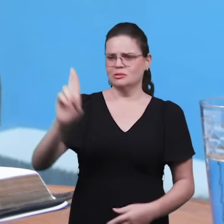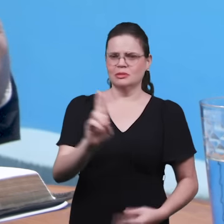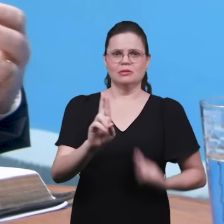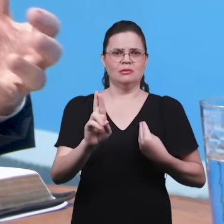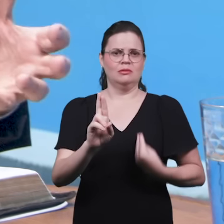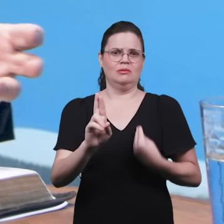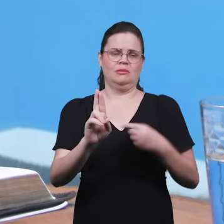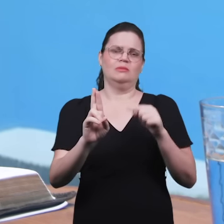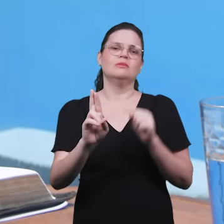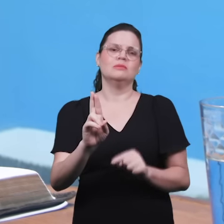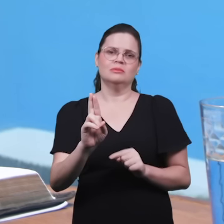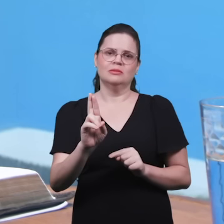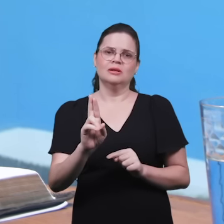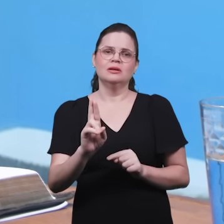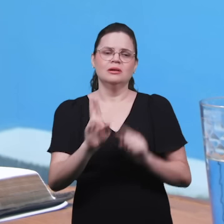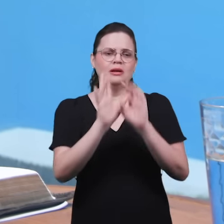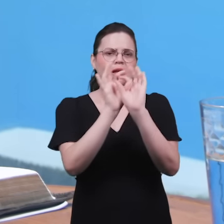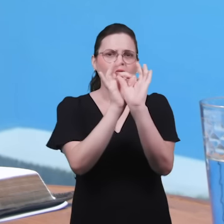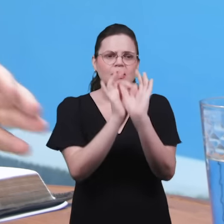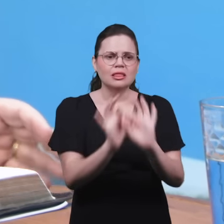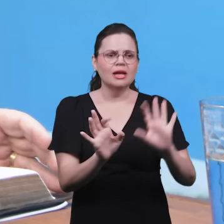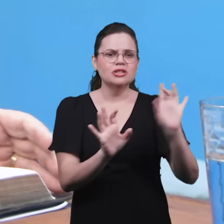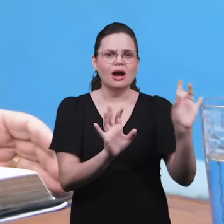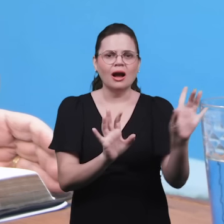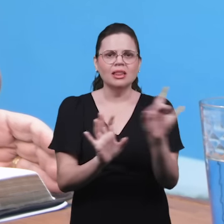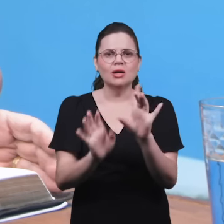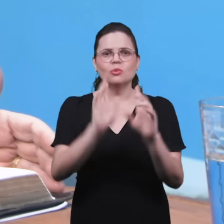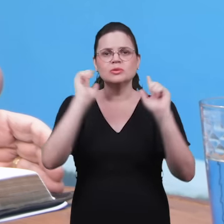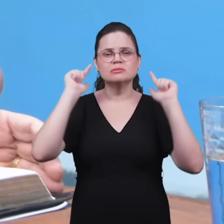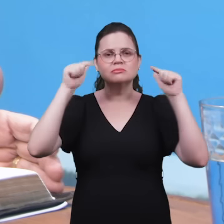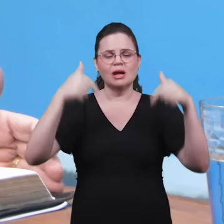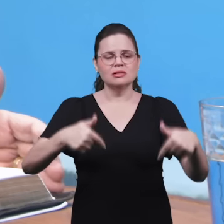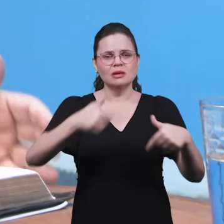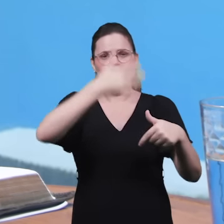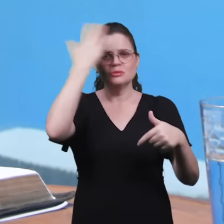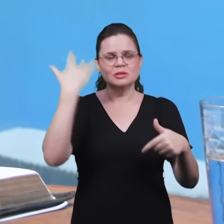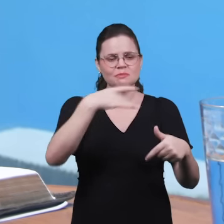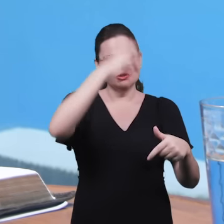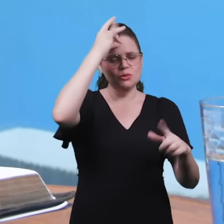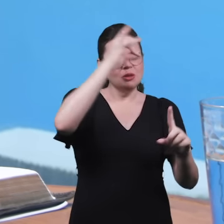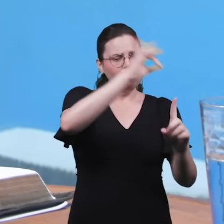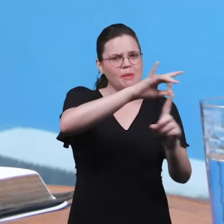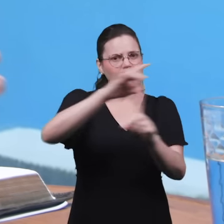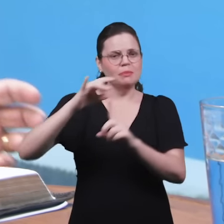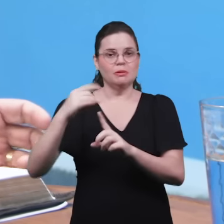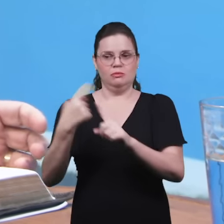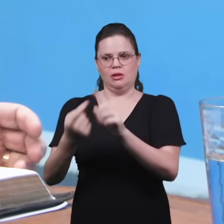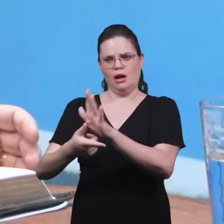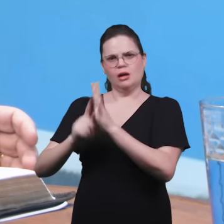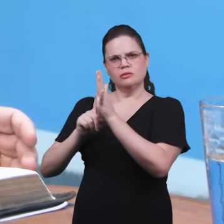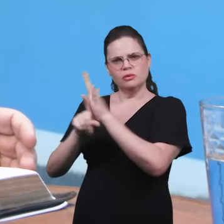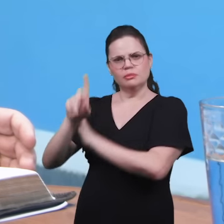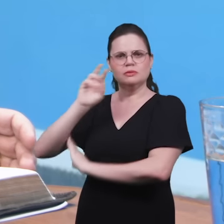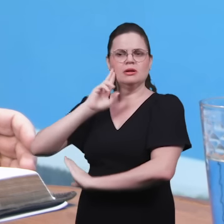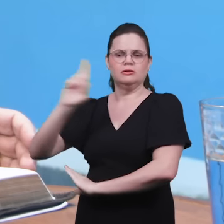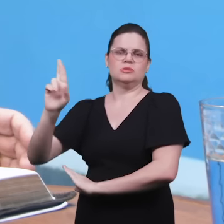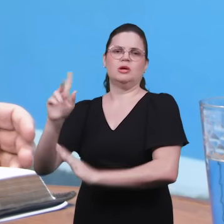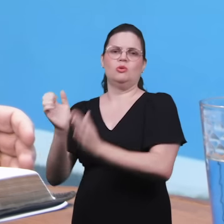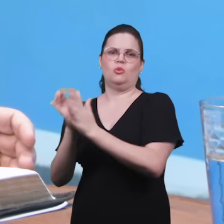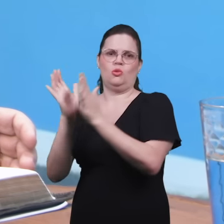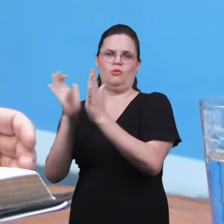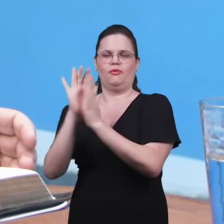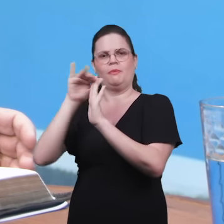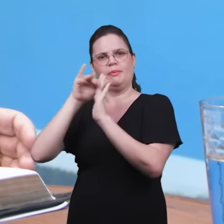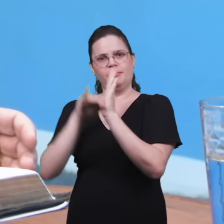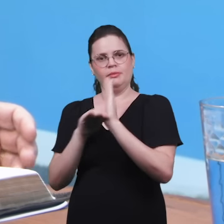Santo operar conforme o Senhor quer, porque os louvores foram revelados, os louvores foram consultados, a própria vida dele ali